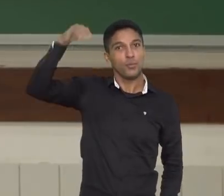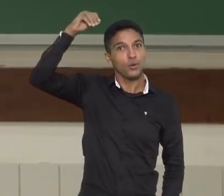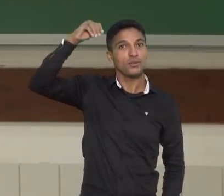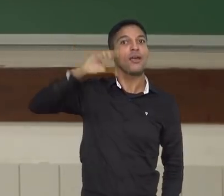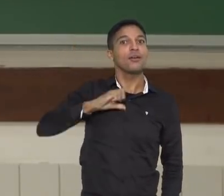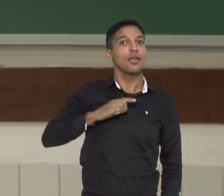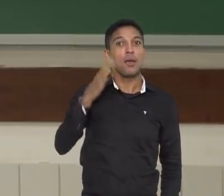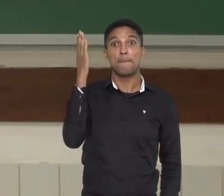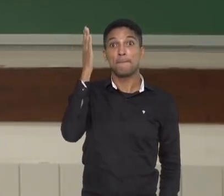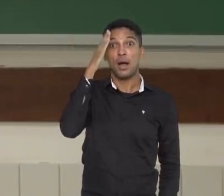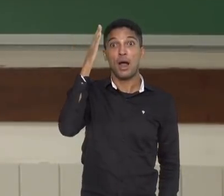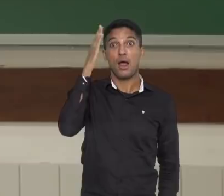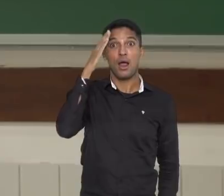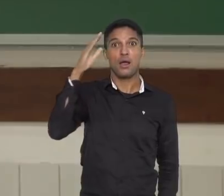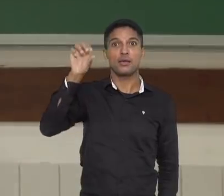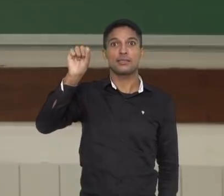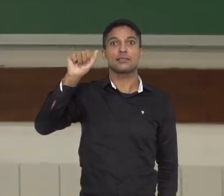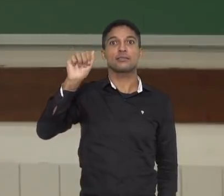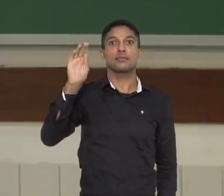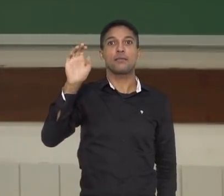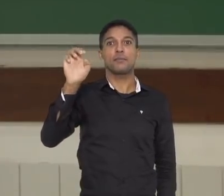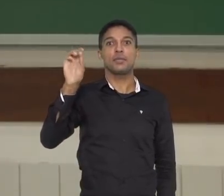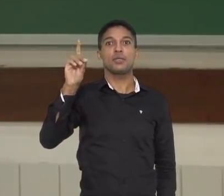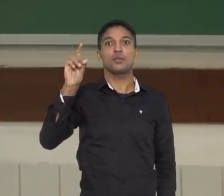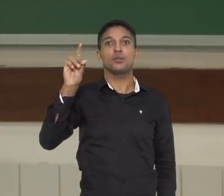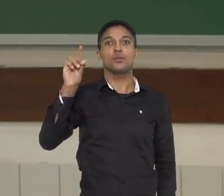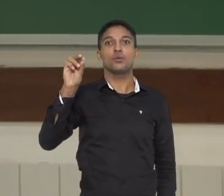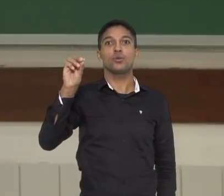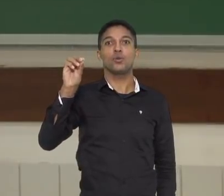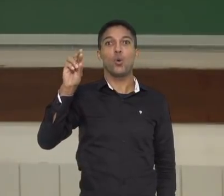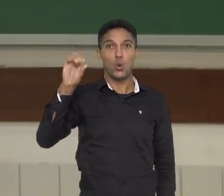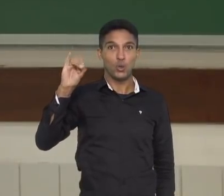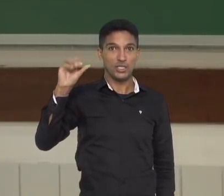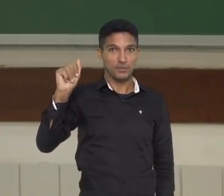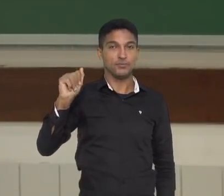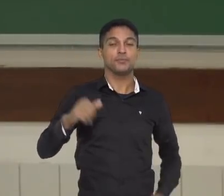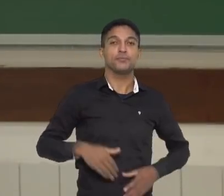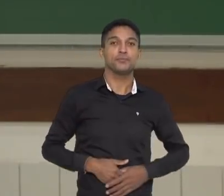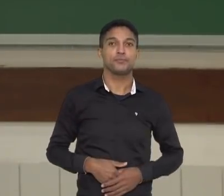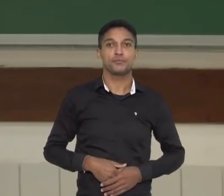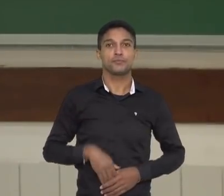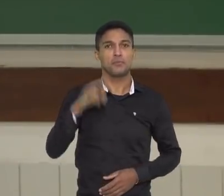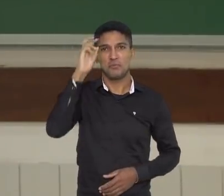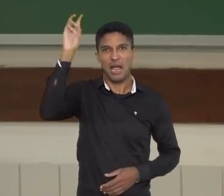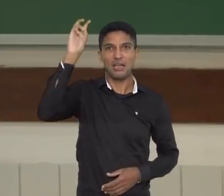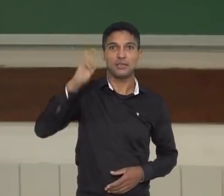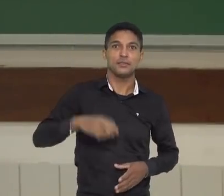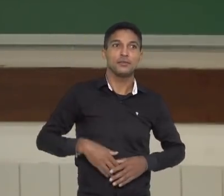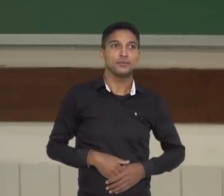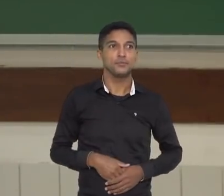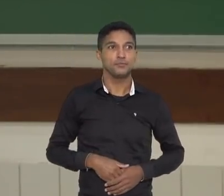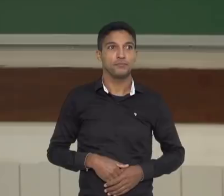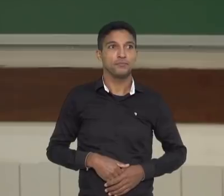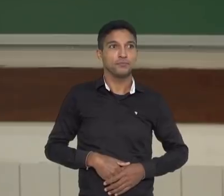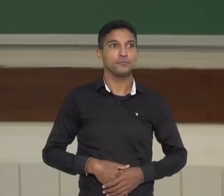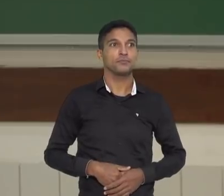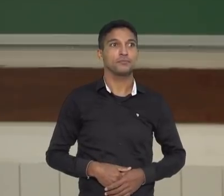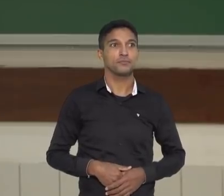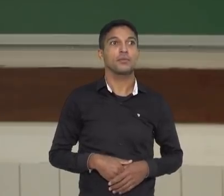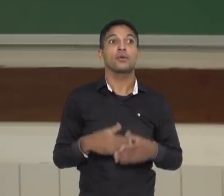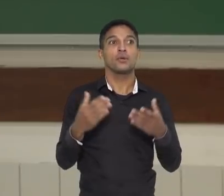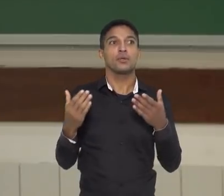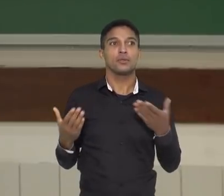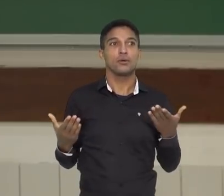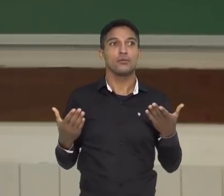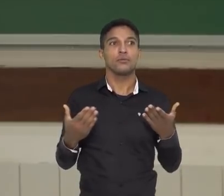como conhecer melhor essa história que nós vemos um trecho, esse vídeo que nós vimos um